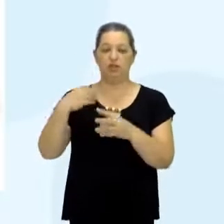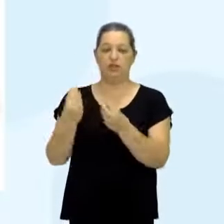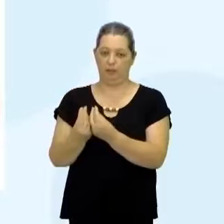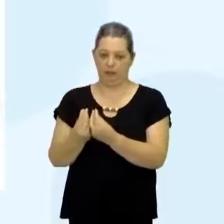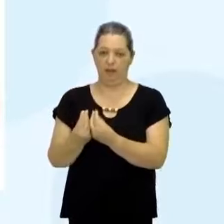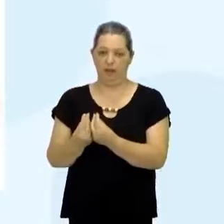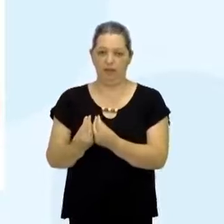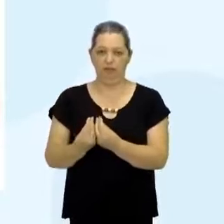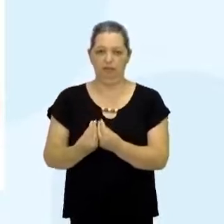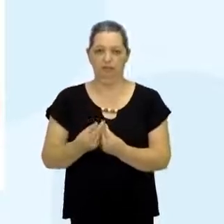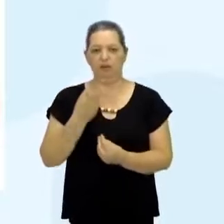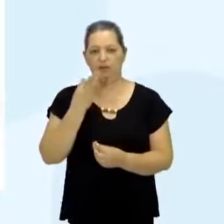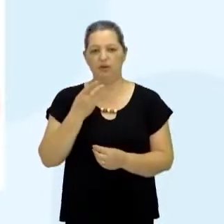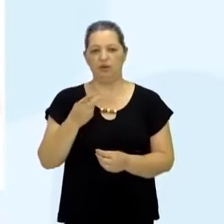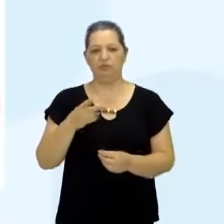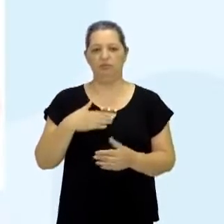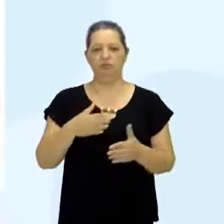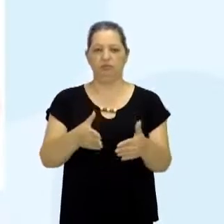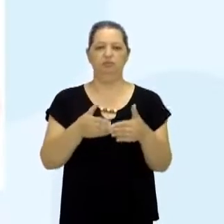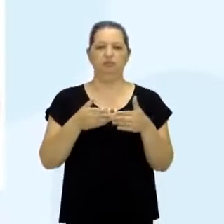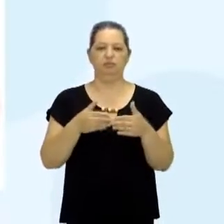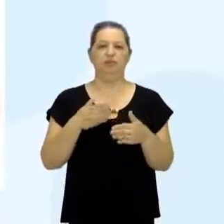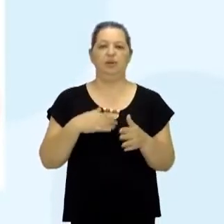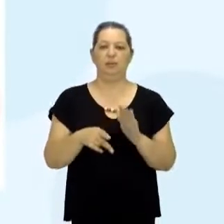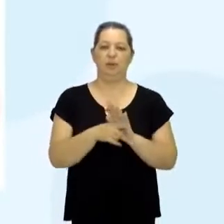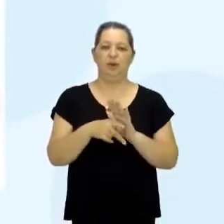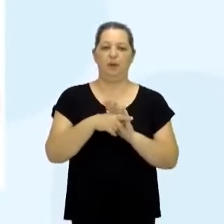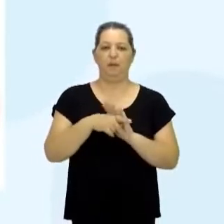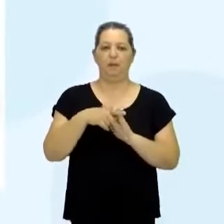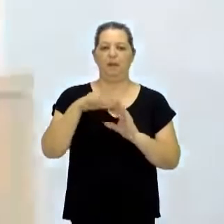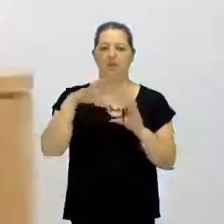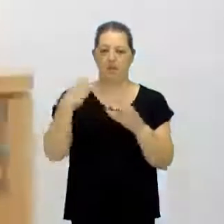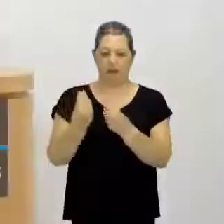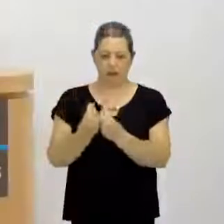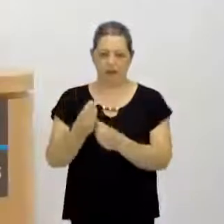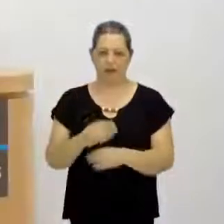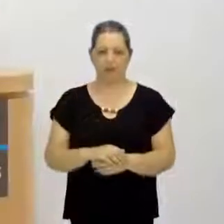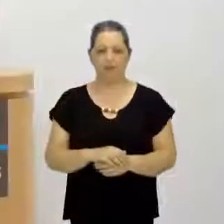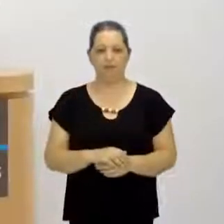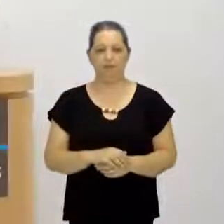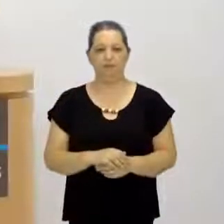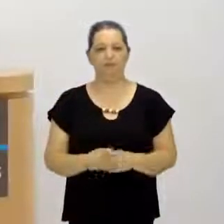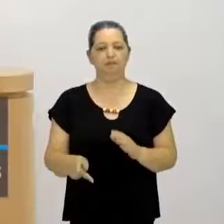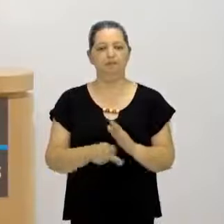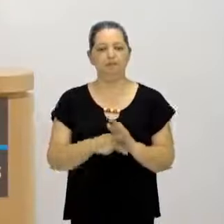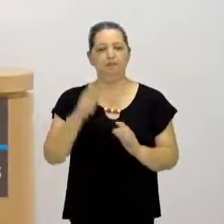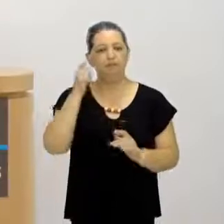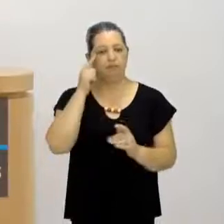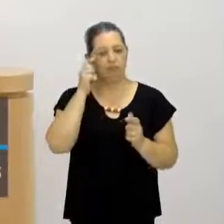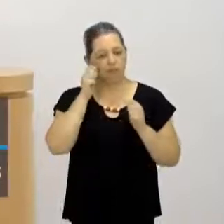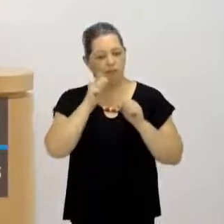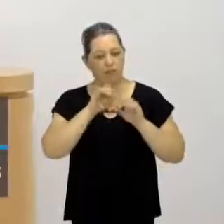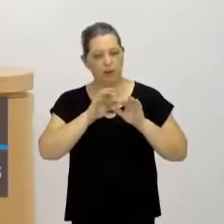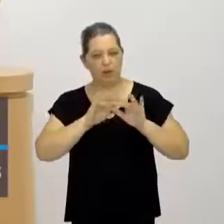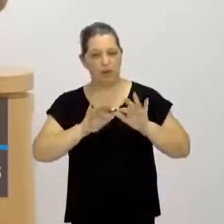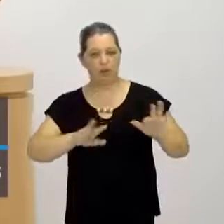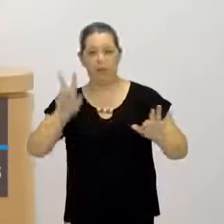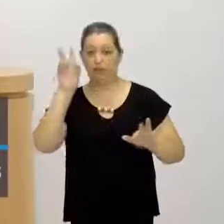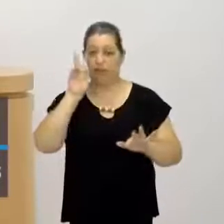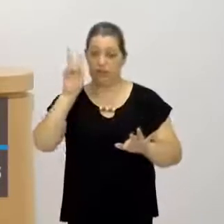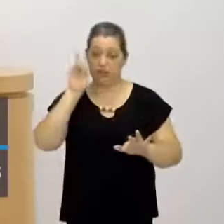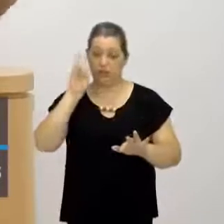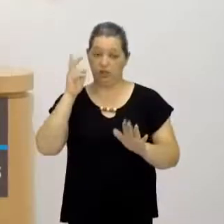é a minha família, por isso que eu pedi licença a vocês. A gente vai explorar isso para poder ampliar para uma camada muito maior da